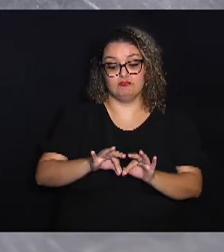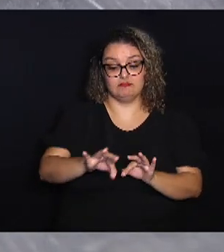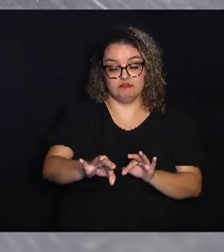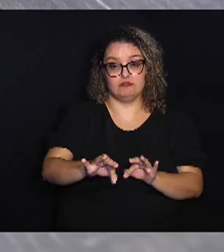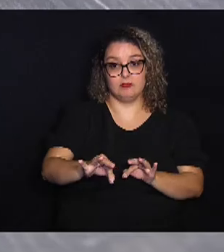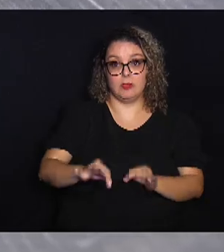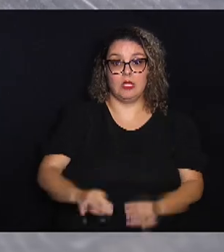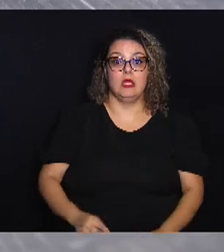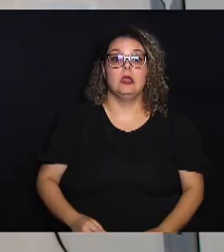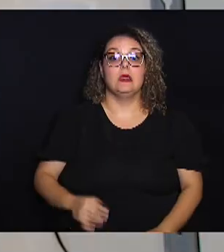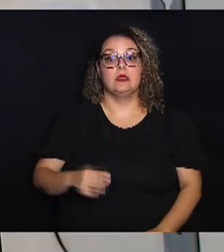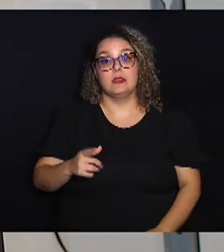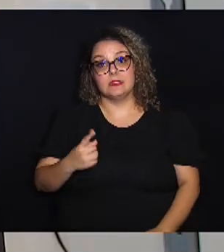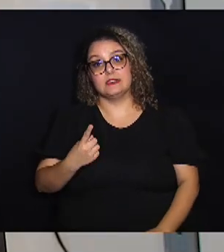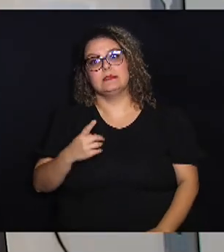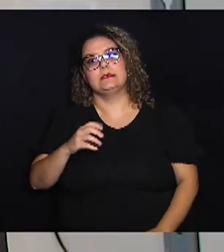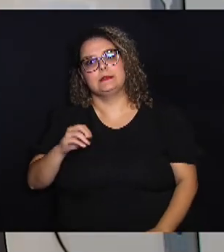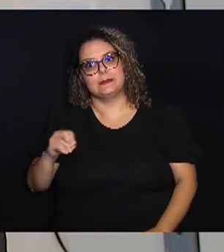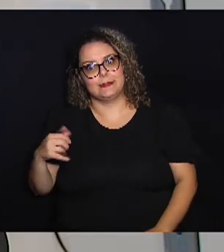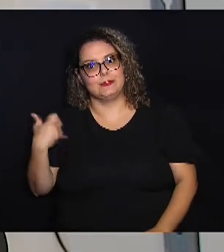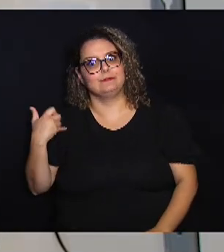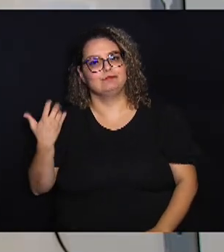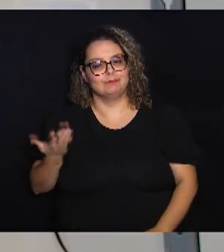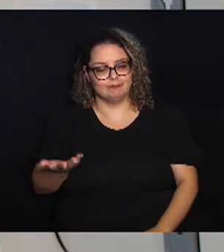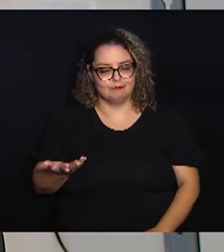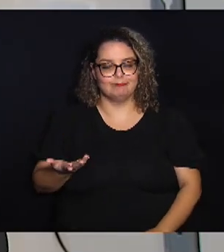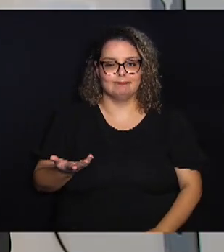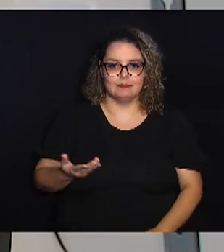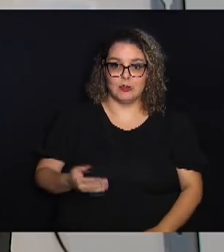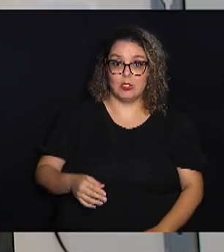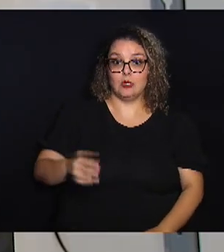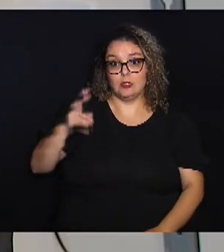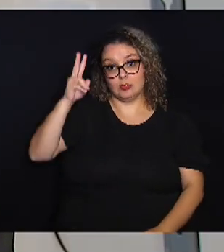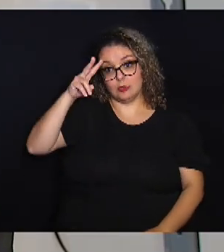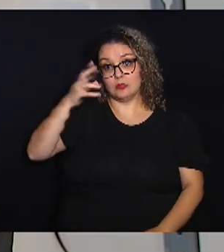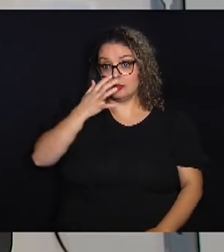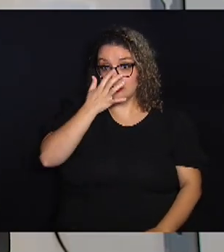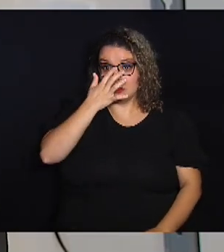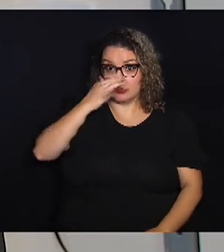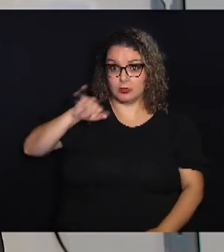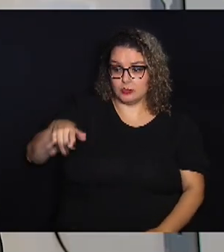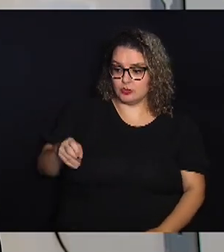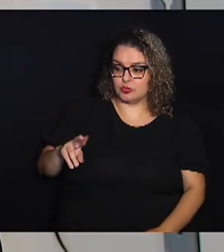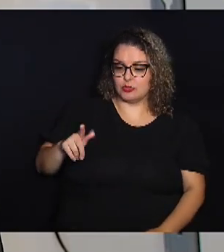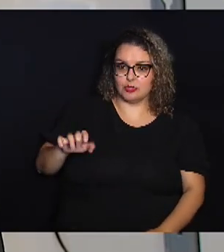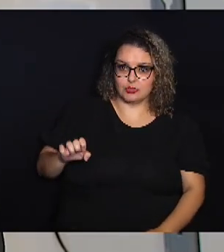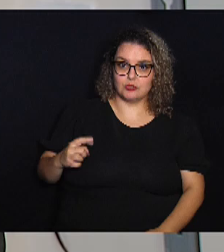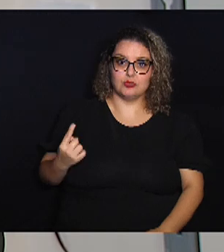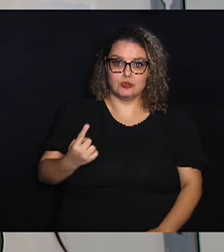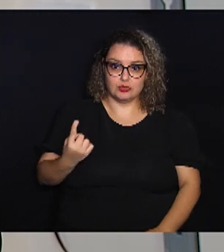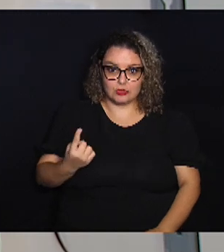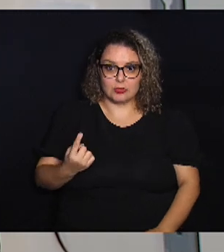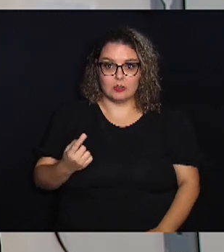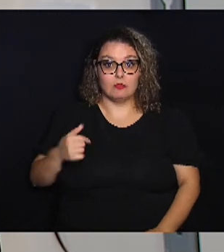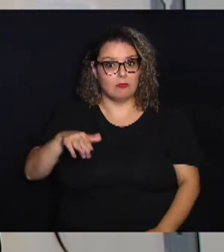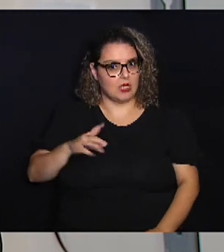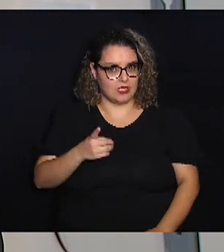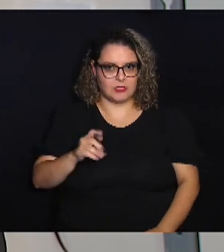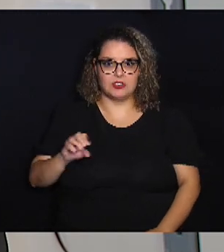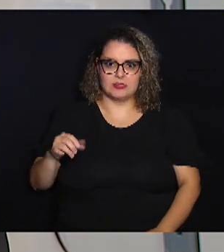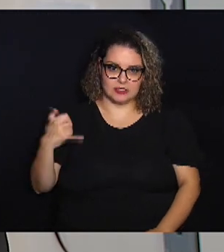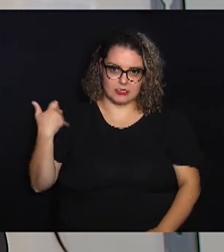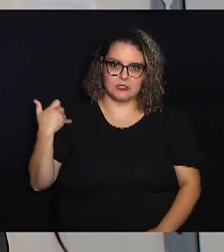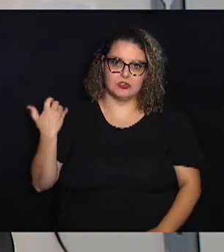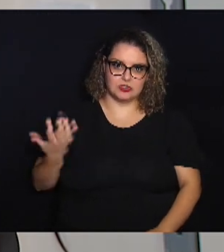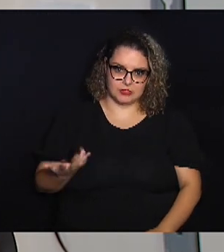são centenários. Um clássico emblemático que veio a óbito é o Jorge o Solitário, né? Ele passou dos 100 anos, né?